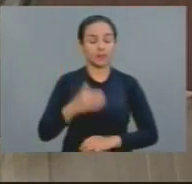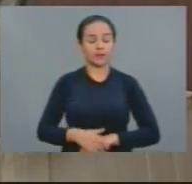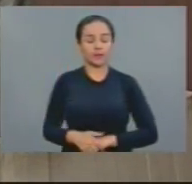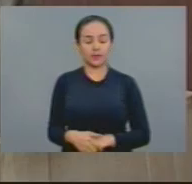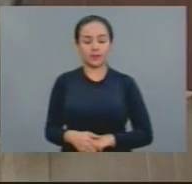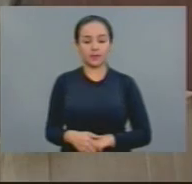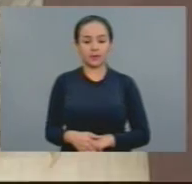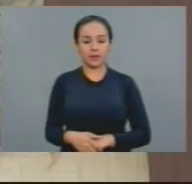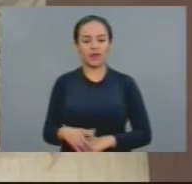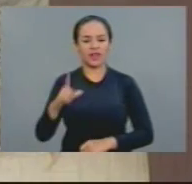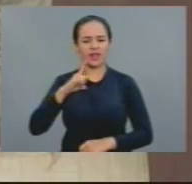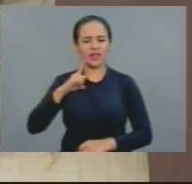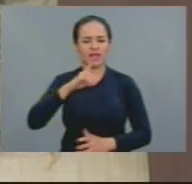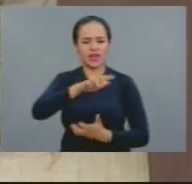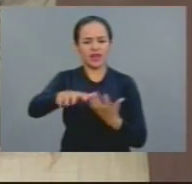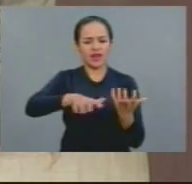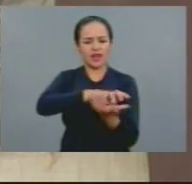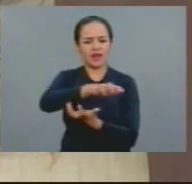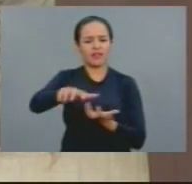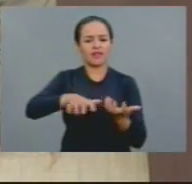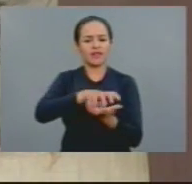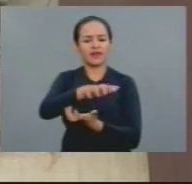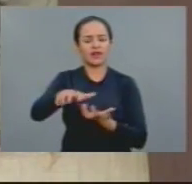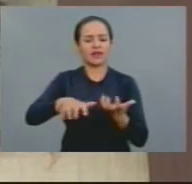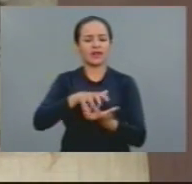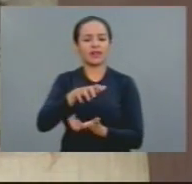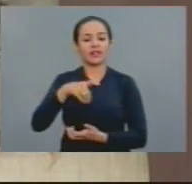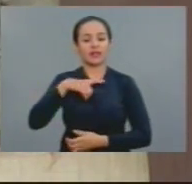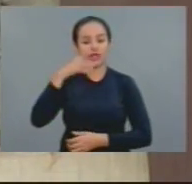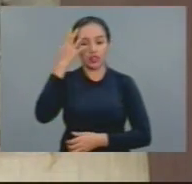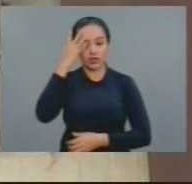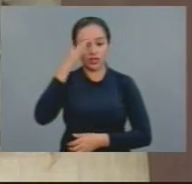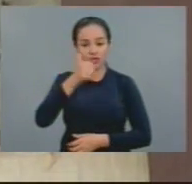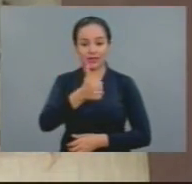atravessando uma greve de 100 dias,